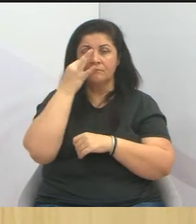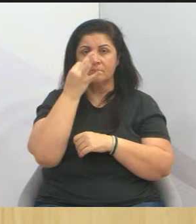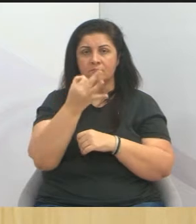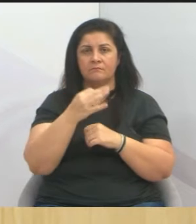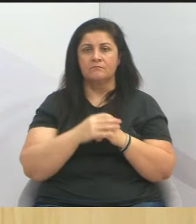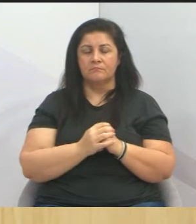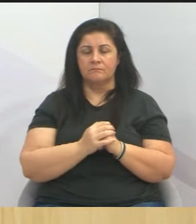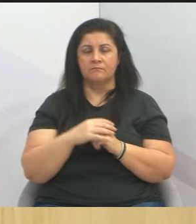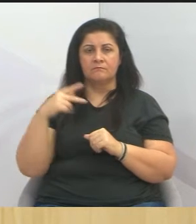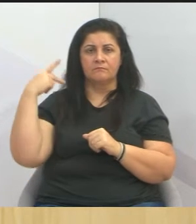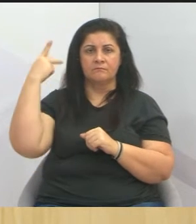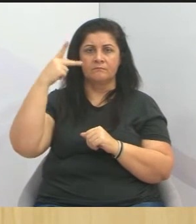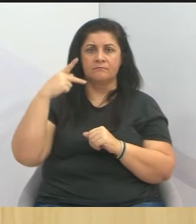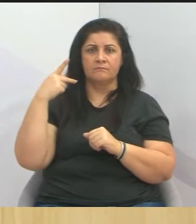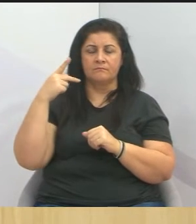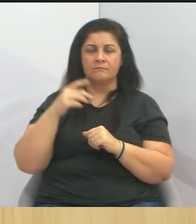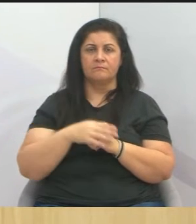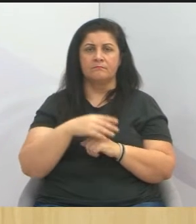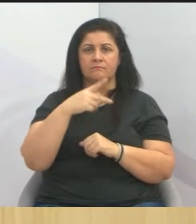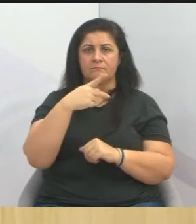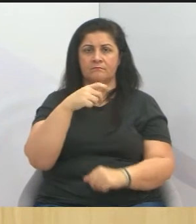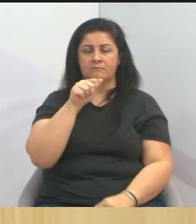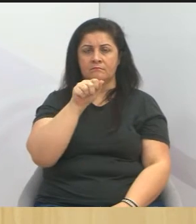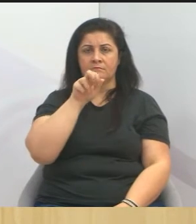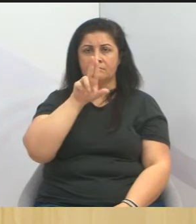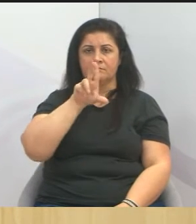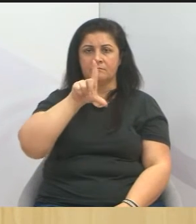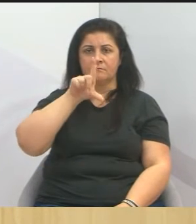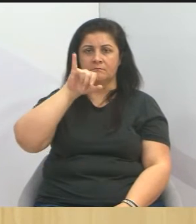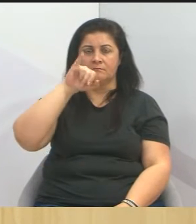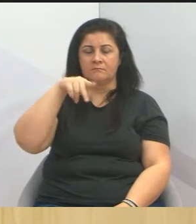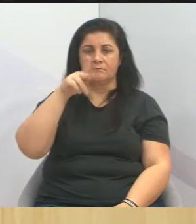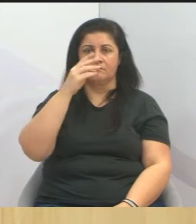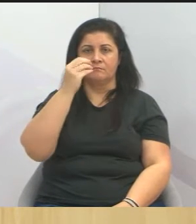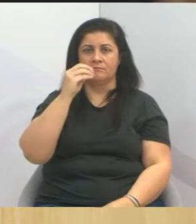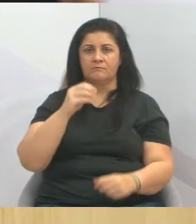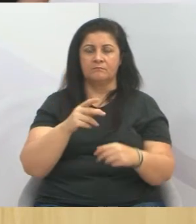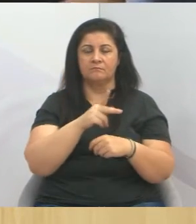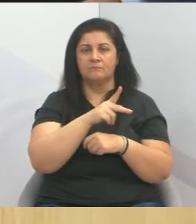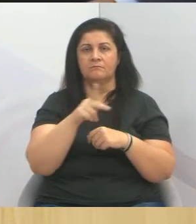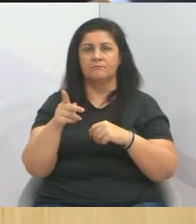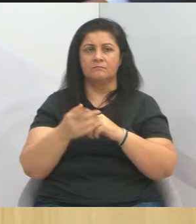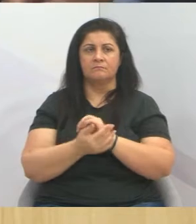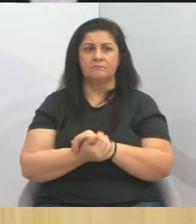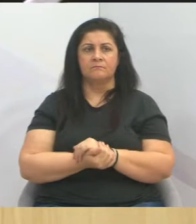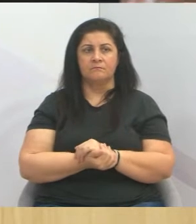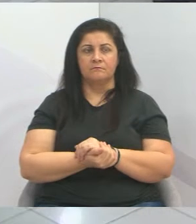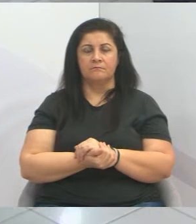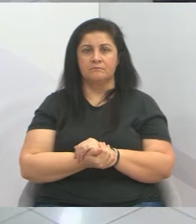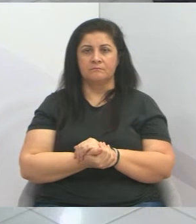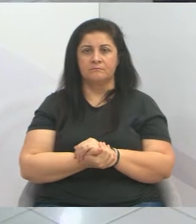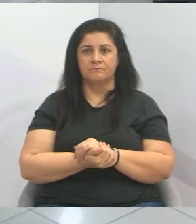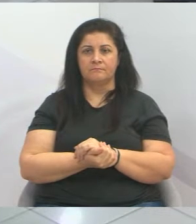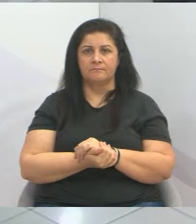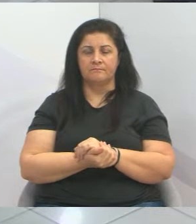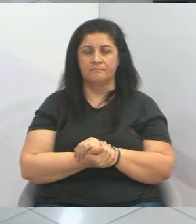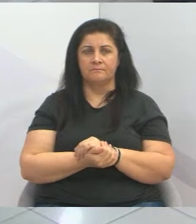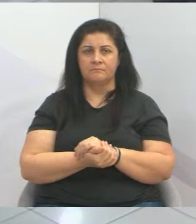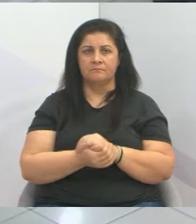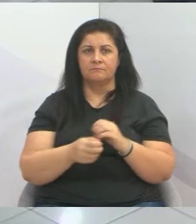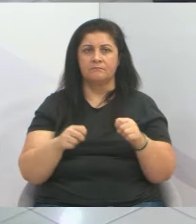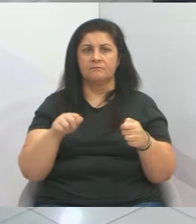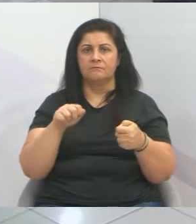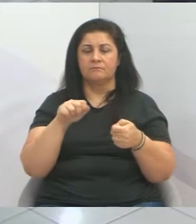subscrevemos autoria vereador Paulinho dos condutores foi pedido votação seu presente fazendo esse pedido